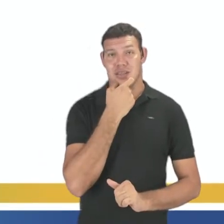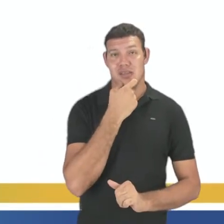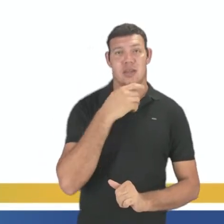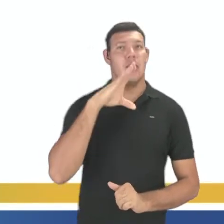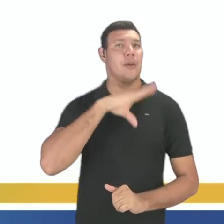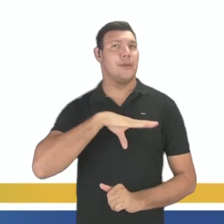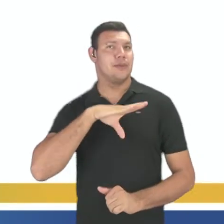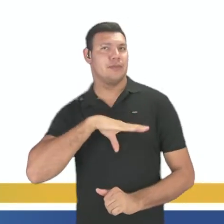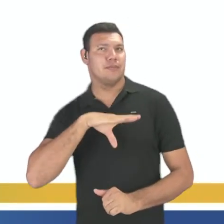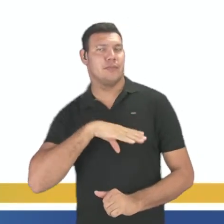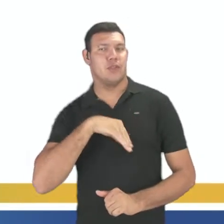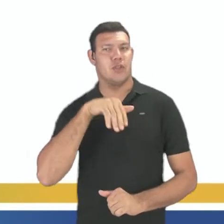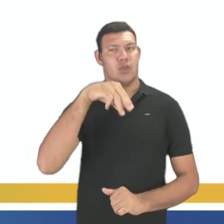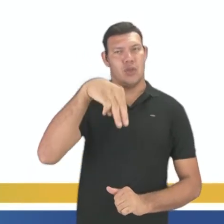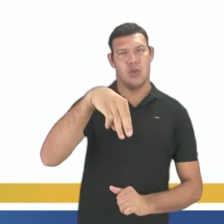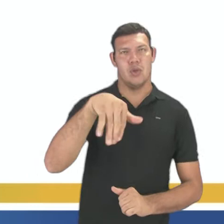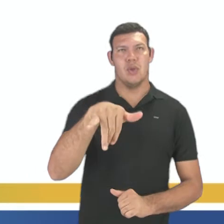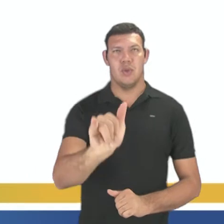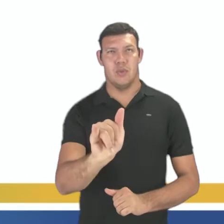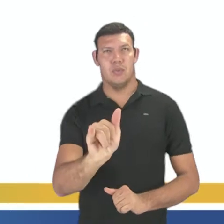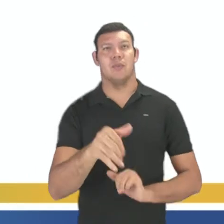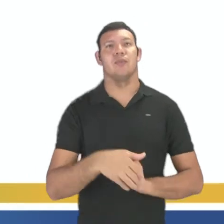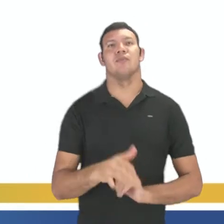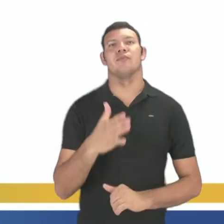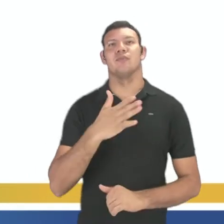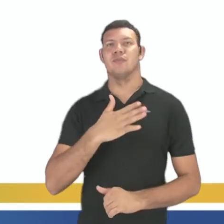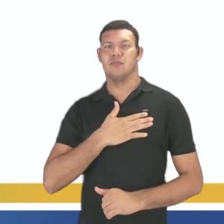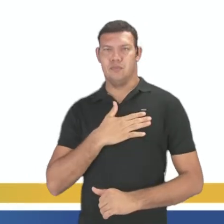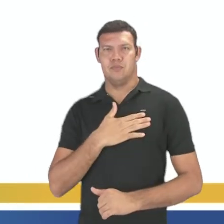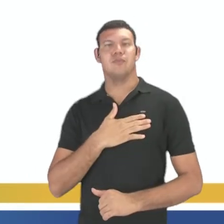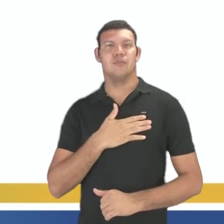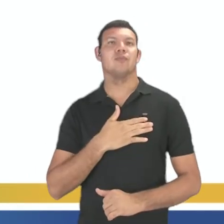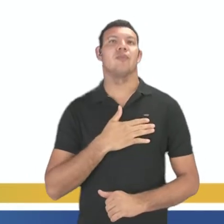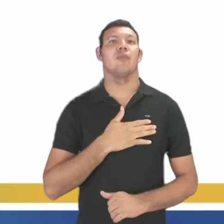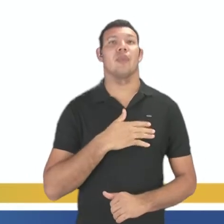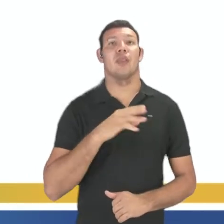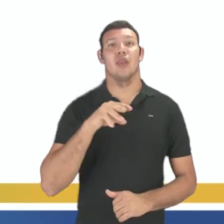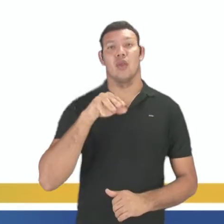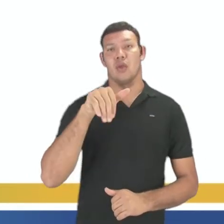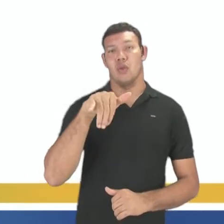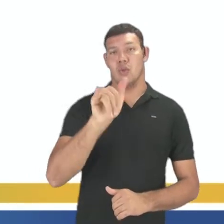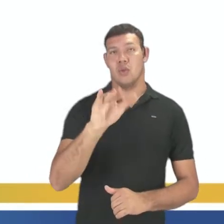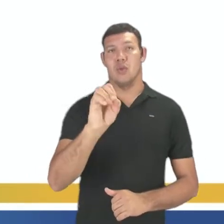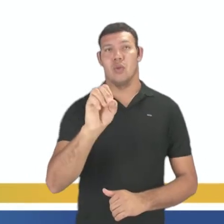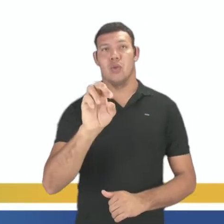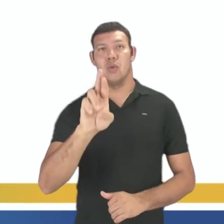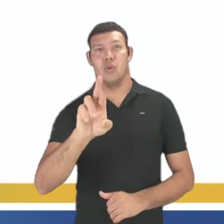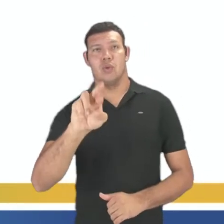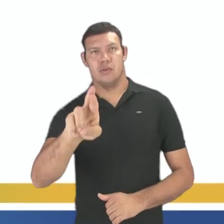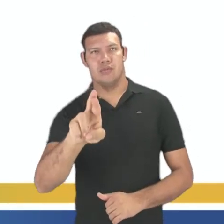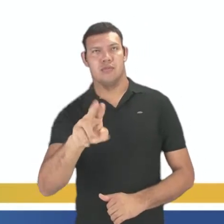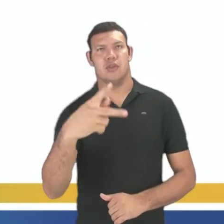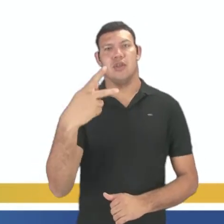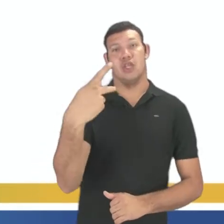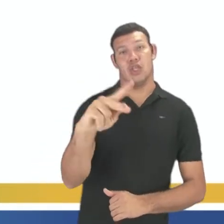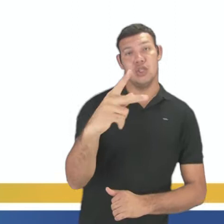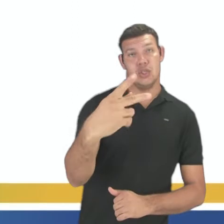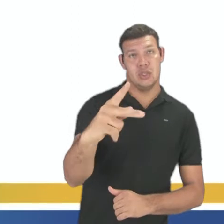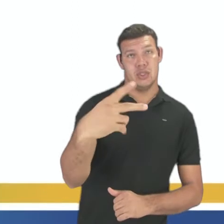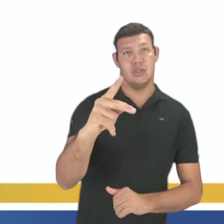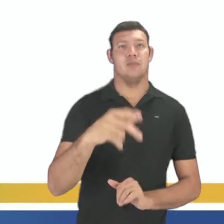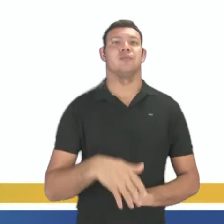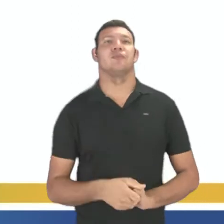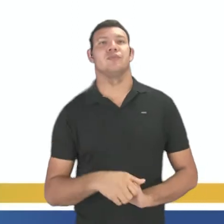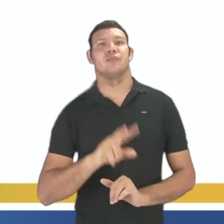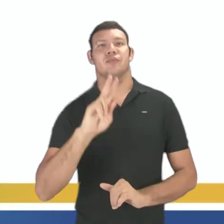Yours, seu, suas, teu, tua, teus, tuas. Até cansei um pouquinho para falar. Tudo isso, yours.